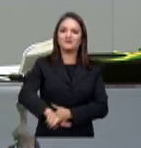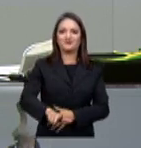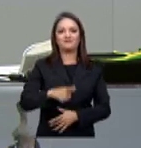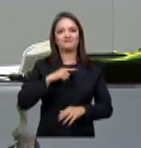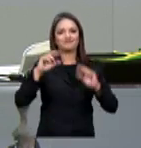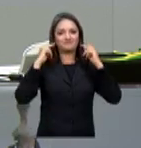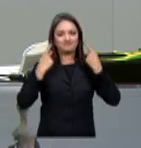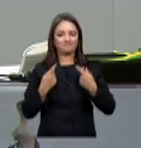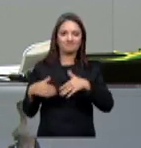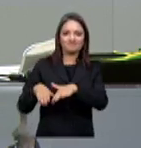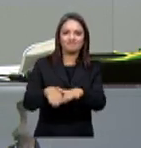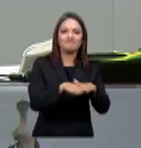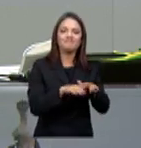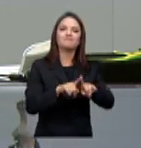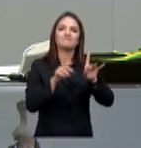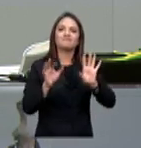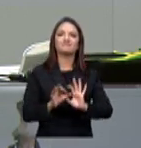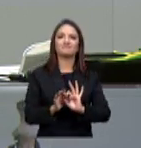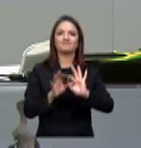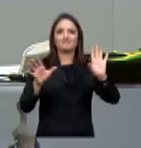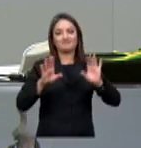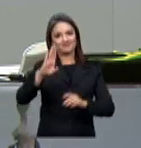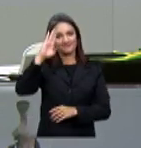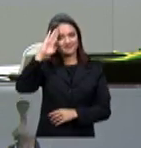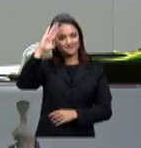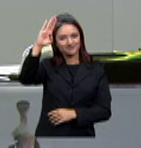de suas liberdades fundamentais